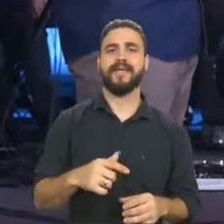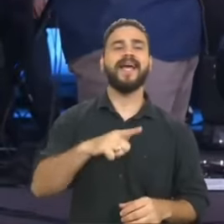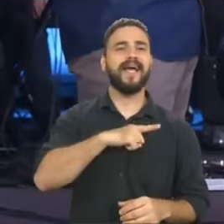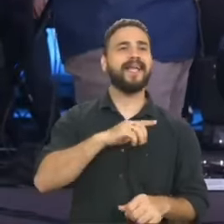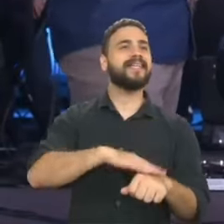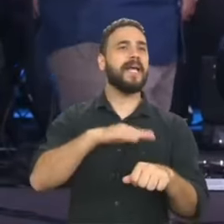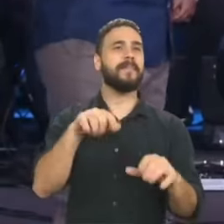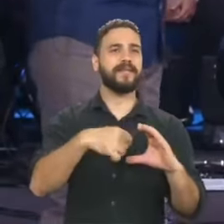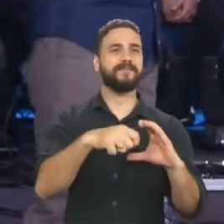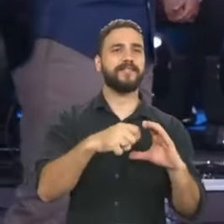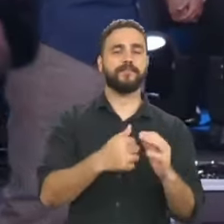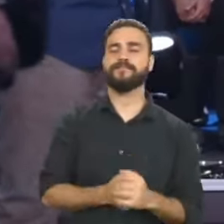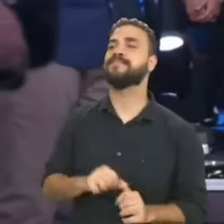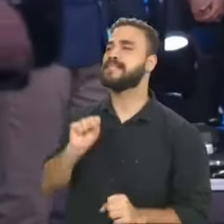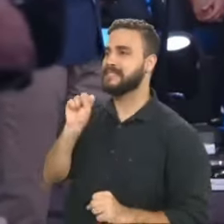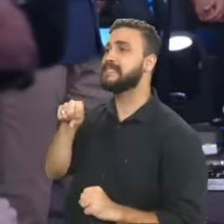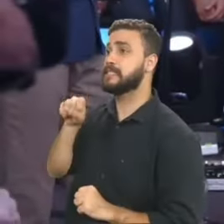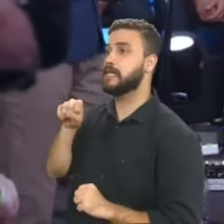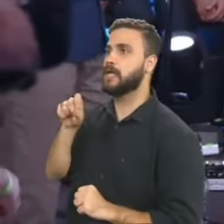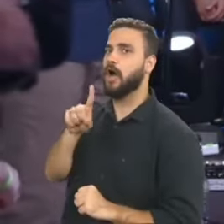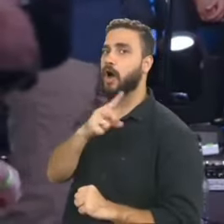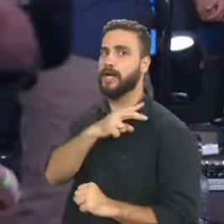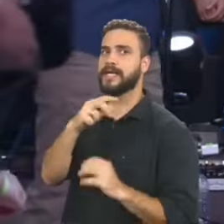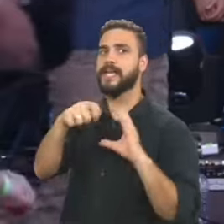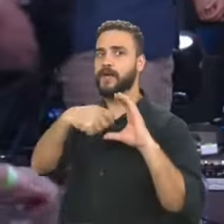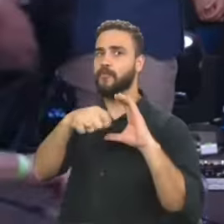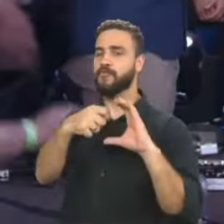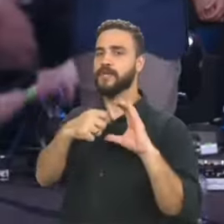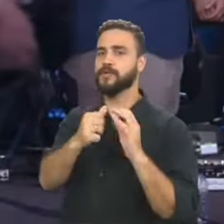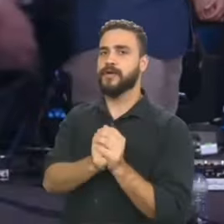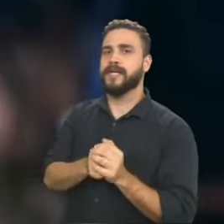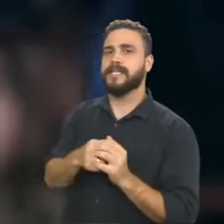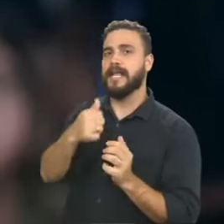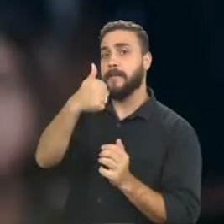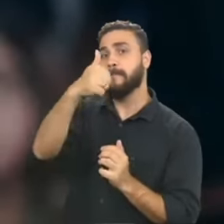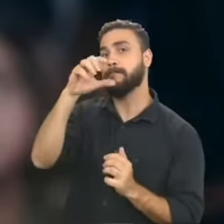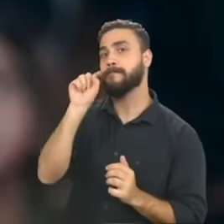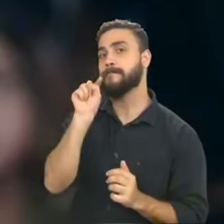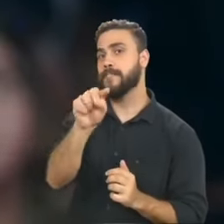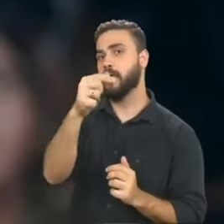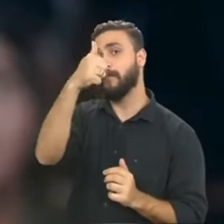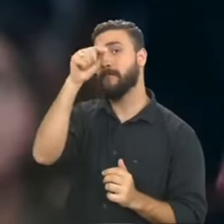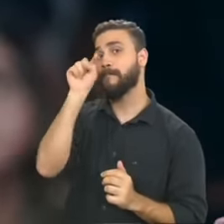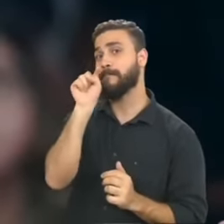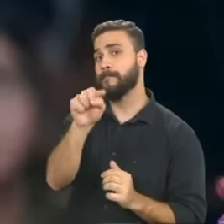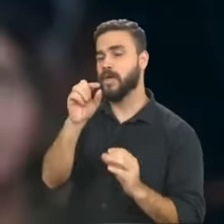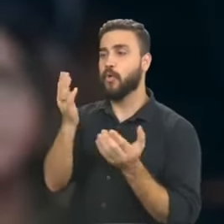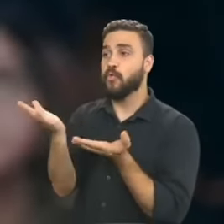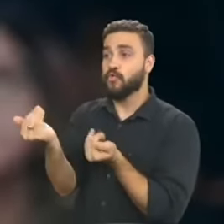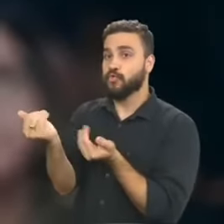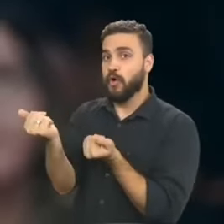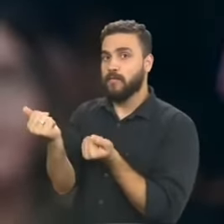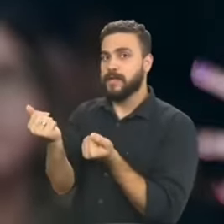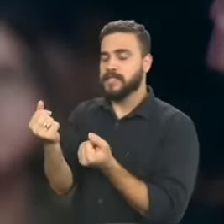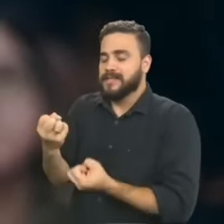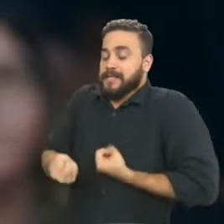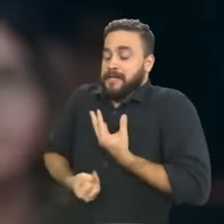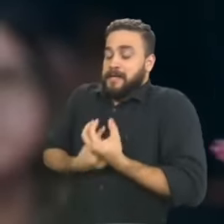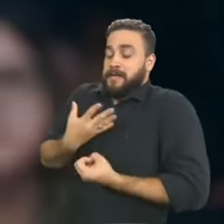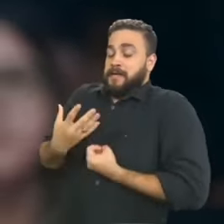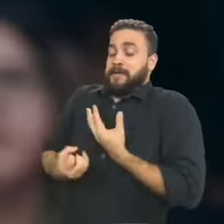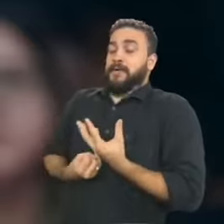jovens, mais ou menos 1000 jovens, que se inspiraram em um cara, um japonês lá, para se vestir como um cachorro. E aí ele fez uma